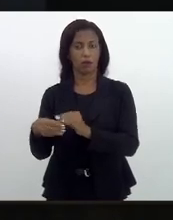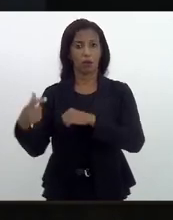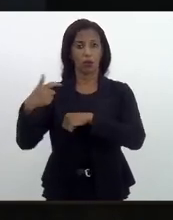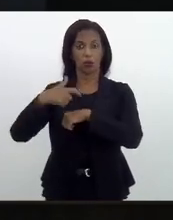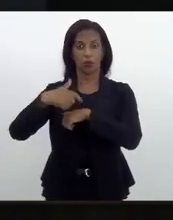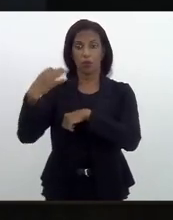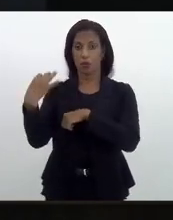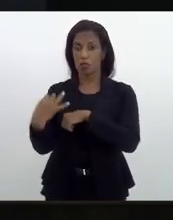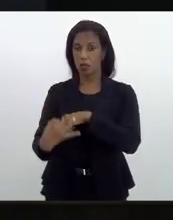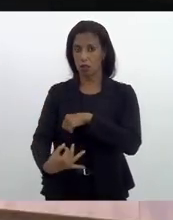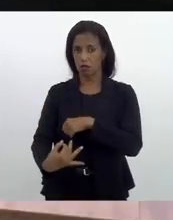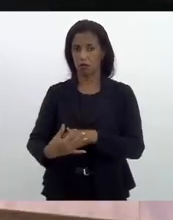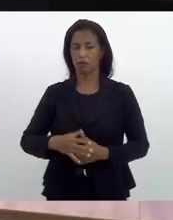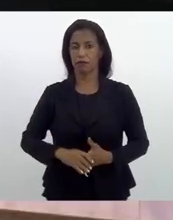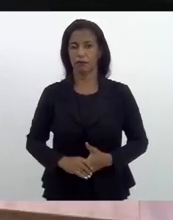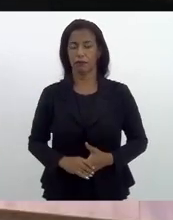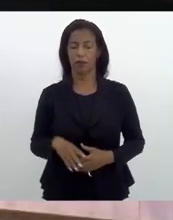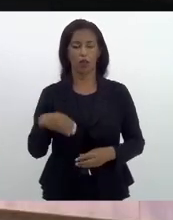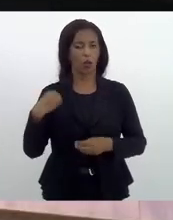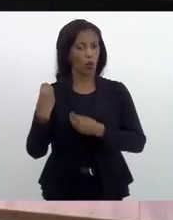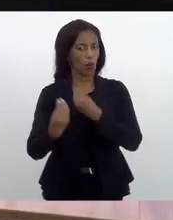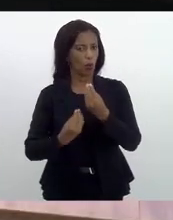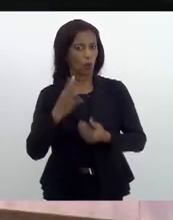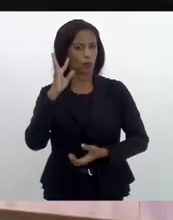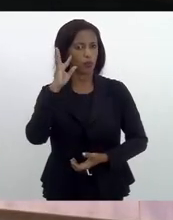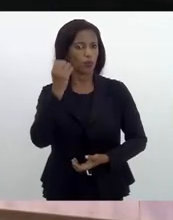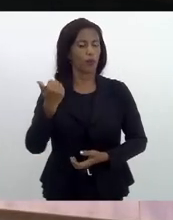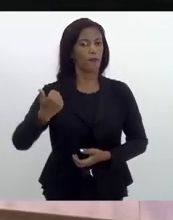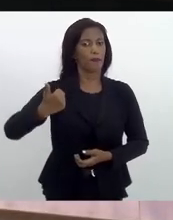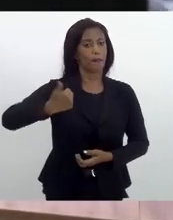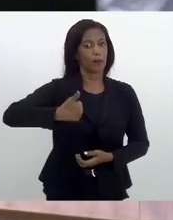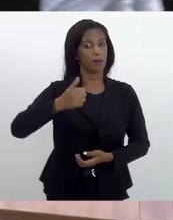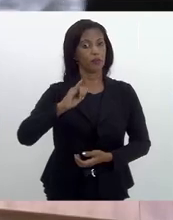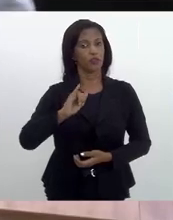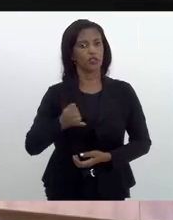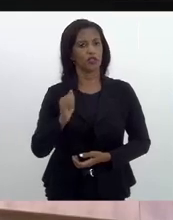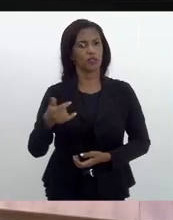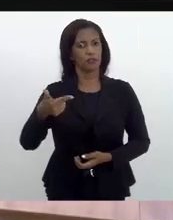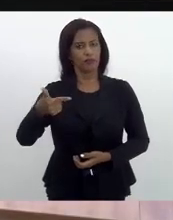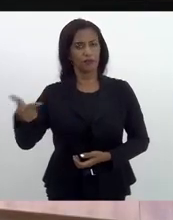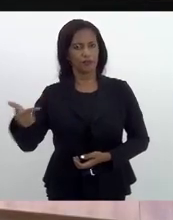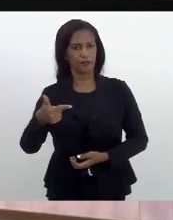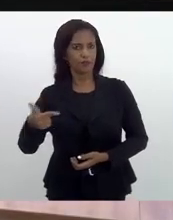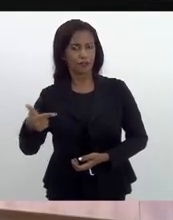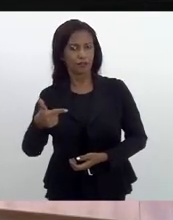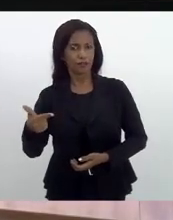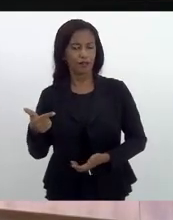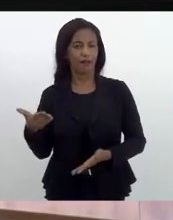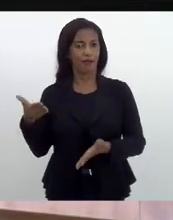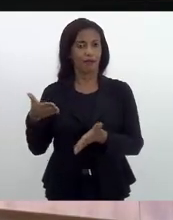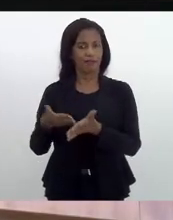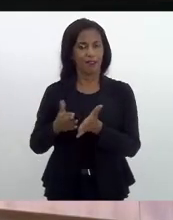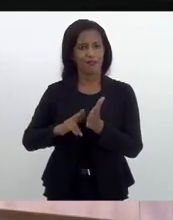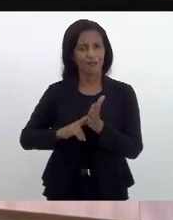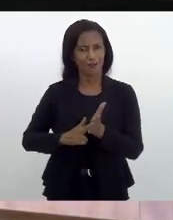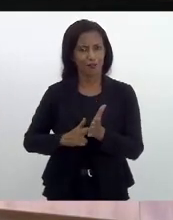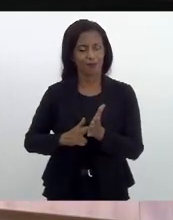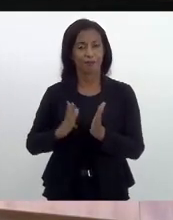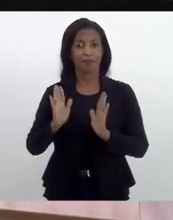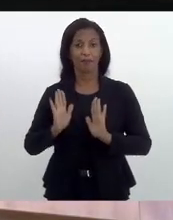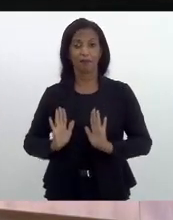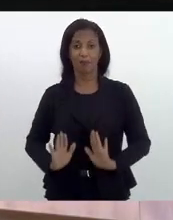certo e previsto, como a gente decidiu o primeiro de janeiro de 2022, entrar em vigor. Mas,